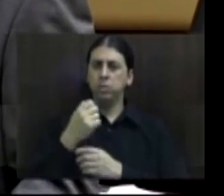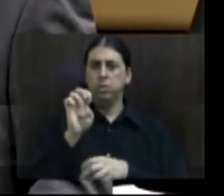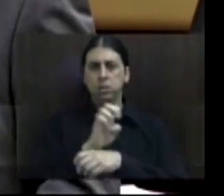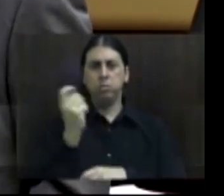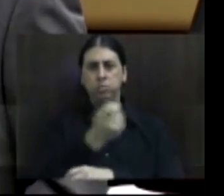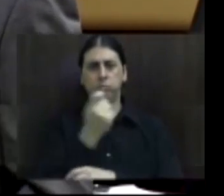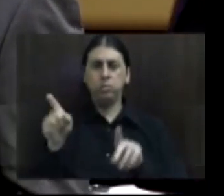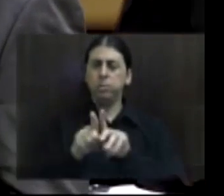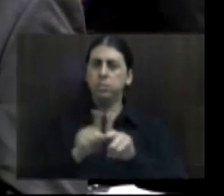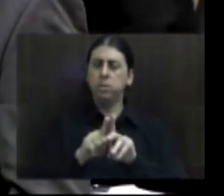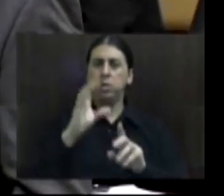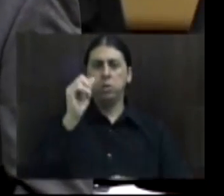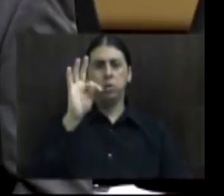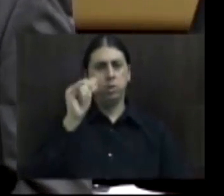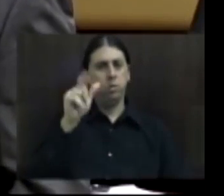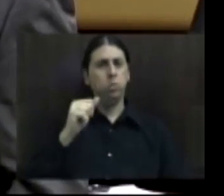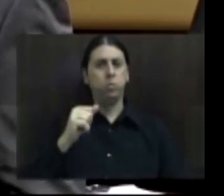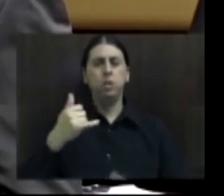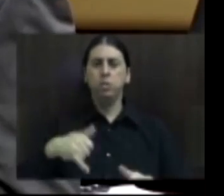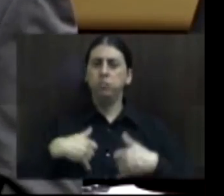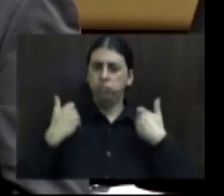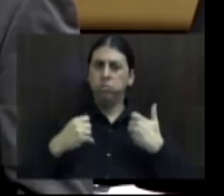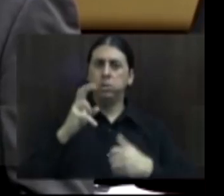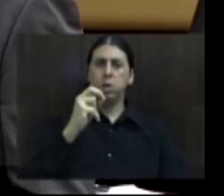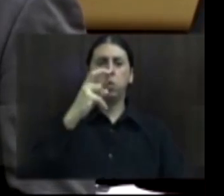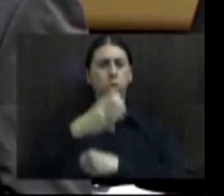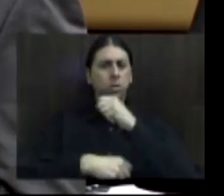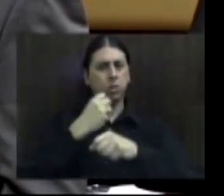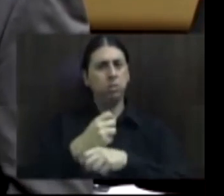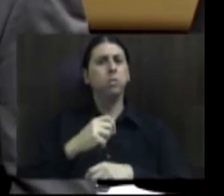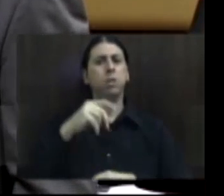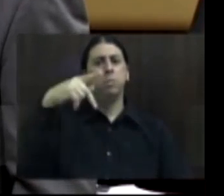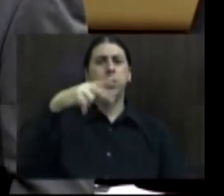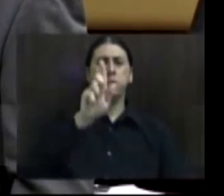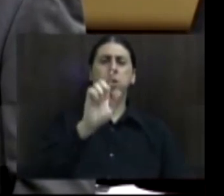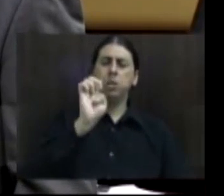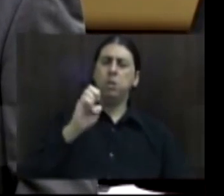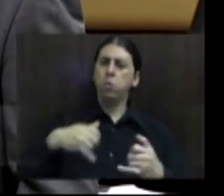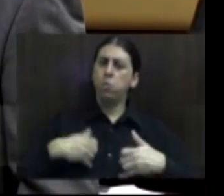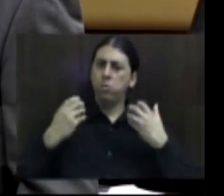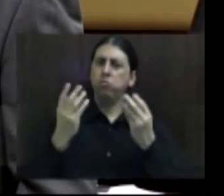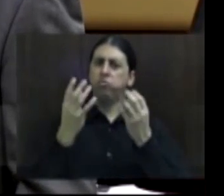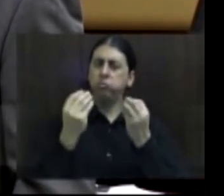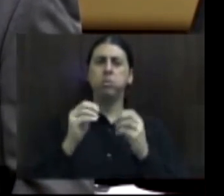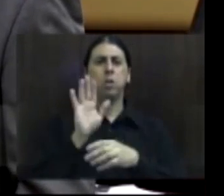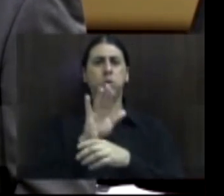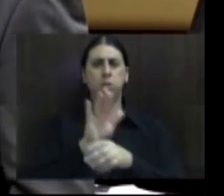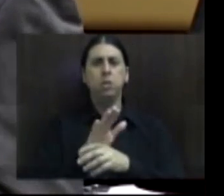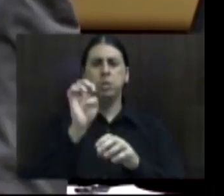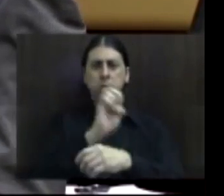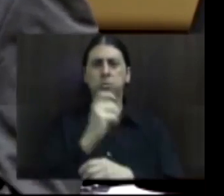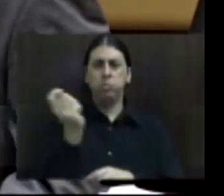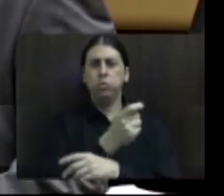aqui representando a nossa cinquentenária pge que com muito orgulho presta serviço de excelência para o